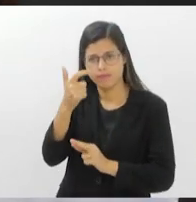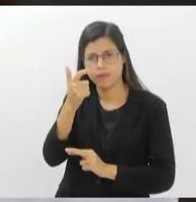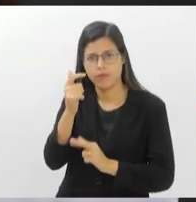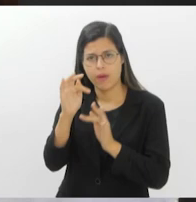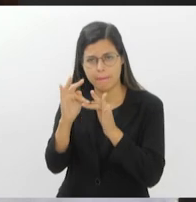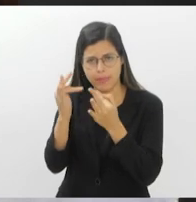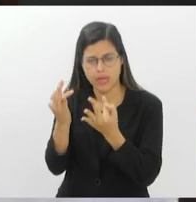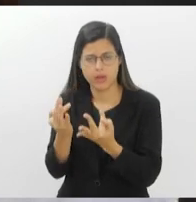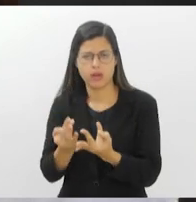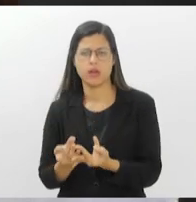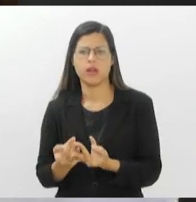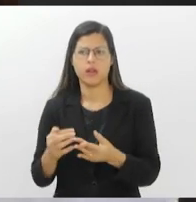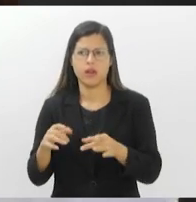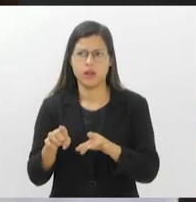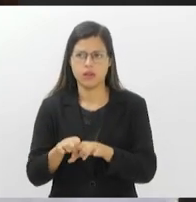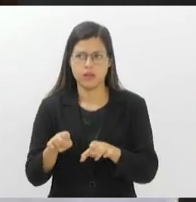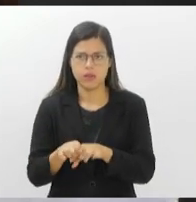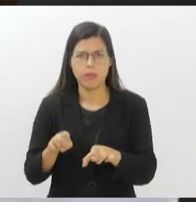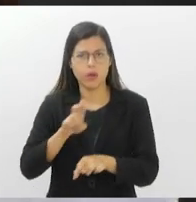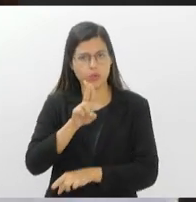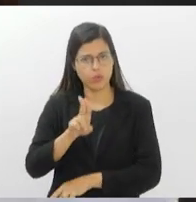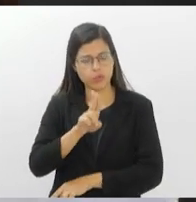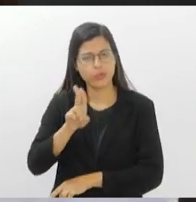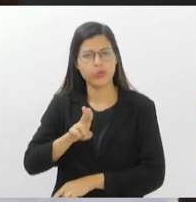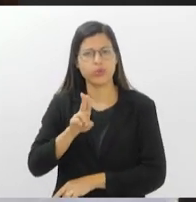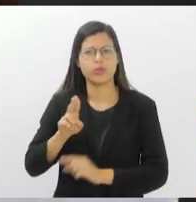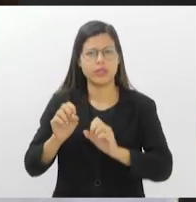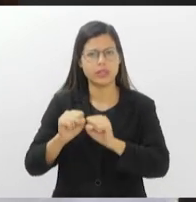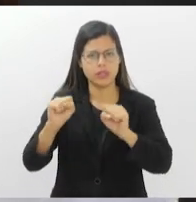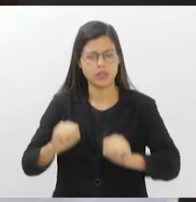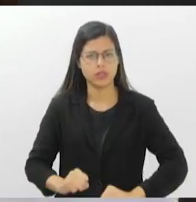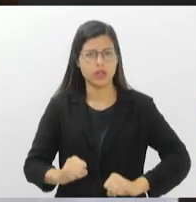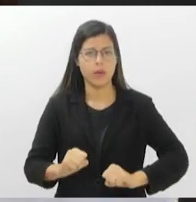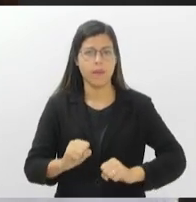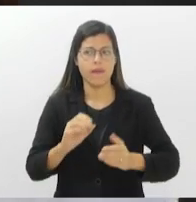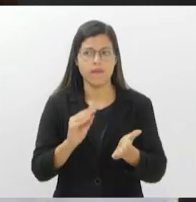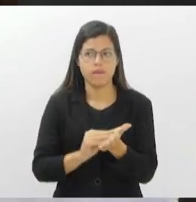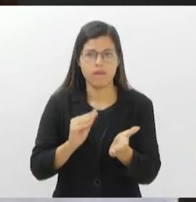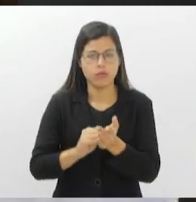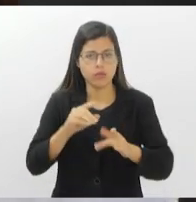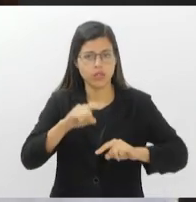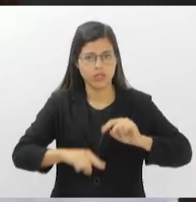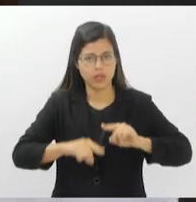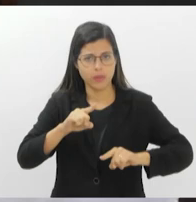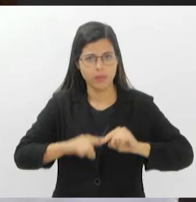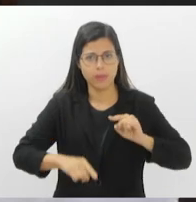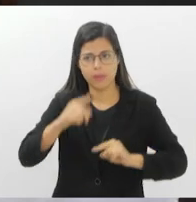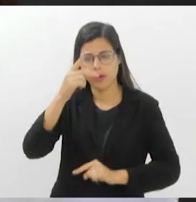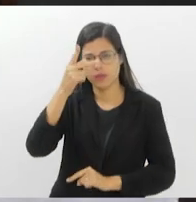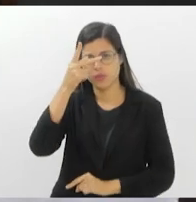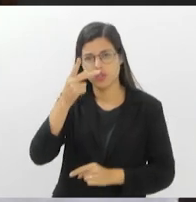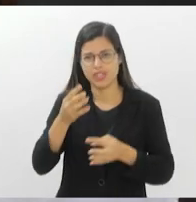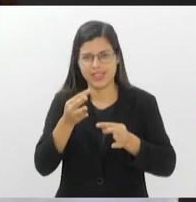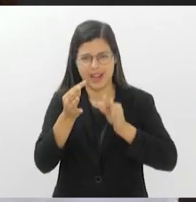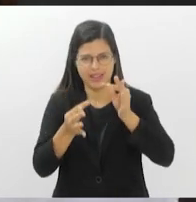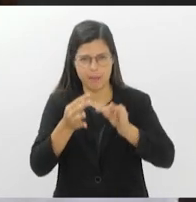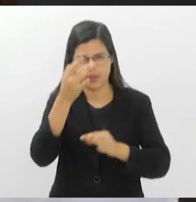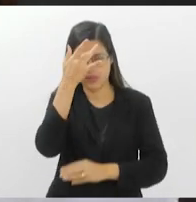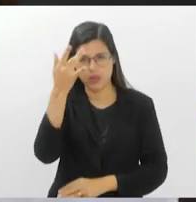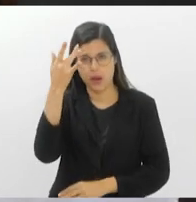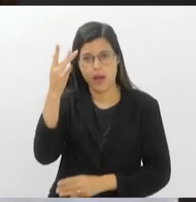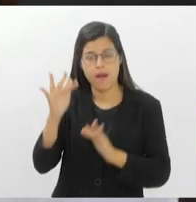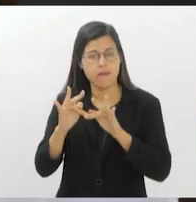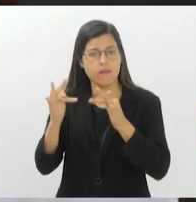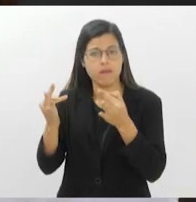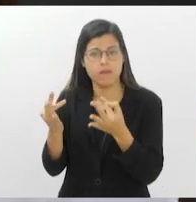eu sei que muitas vezes a falta dos equipamentos de saúde mental levam a família ao desespero, levam ao canto